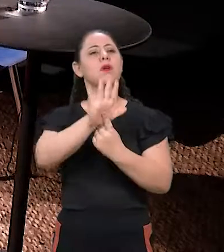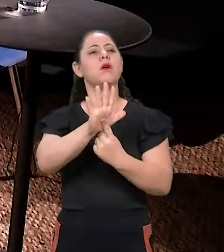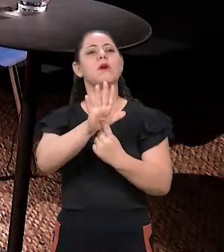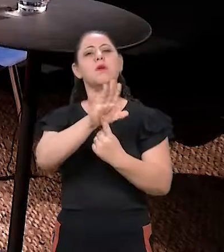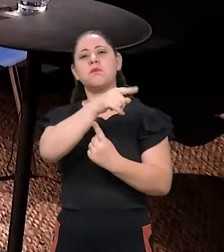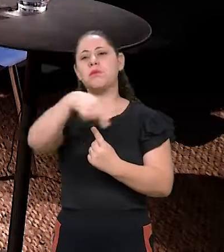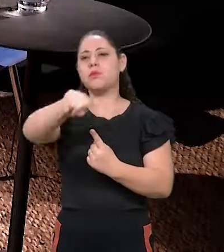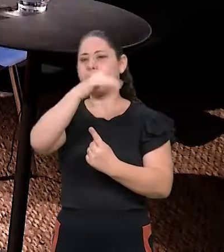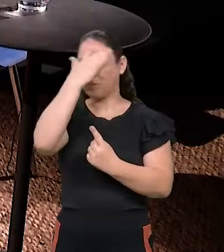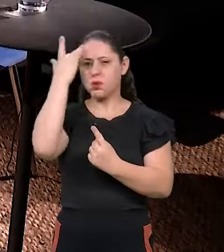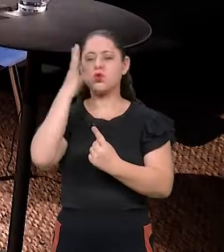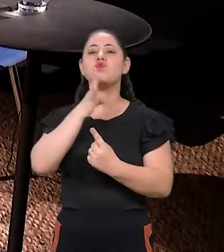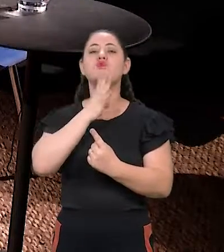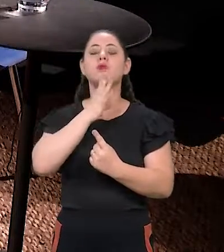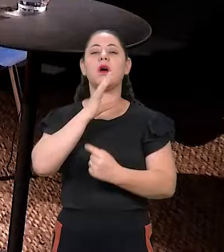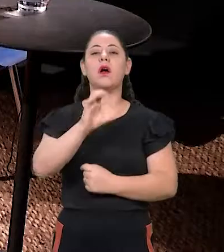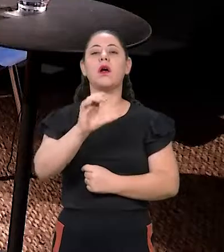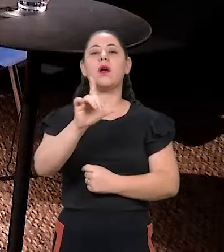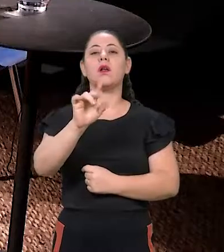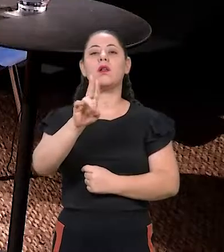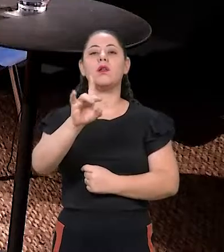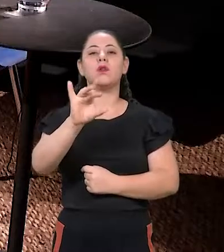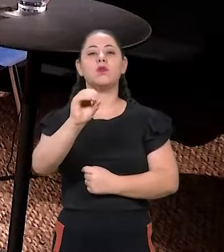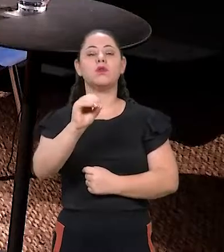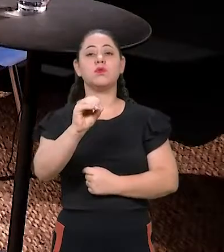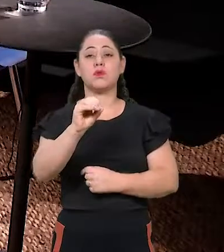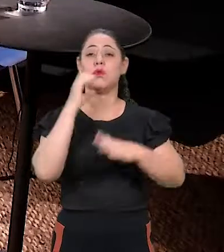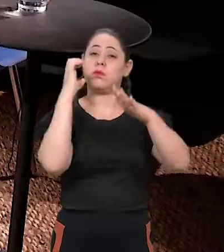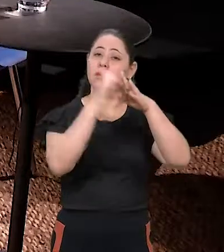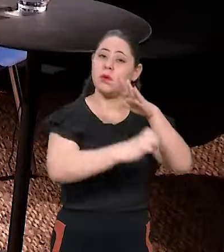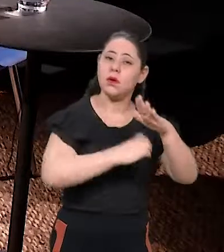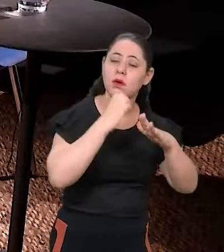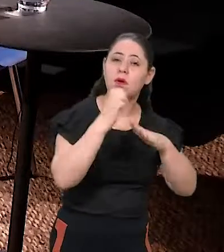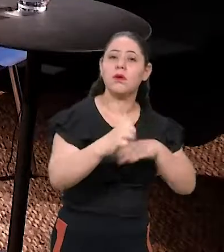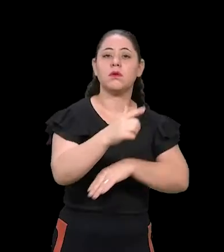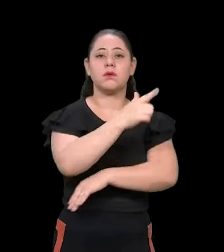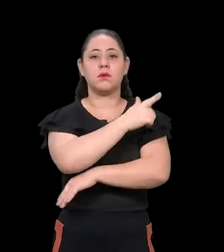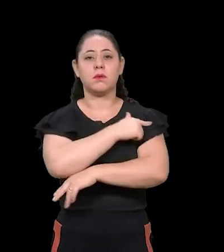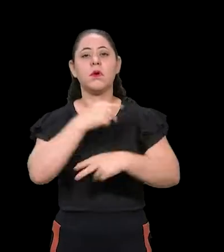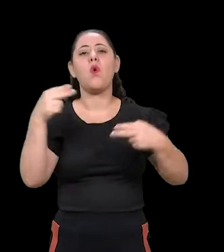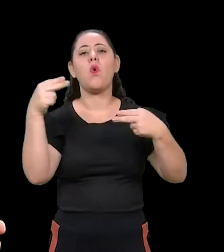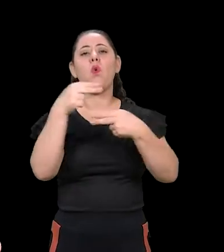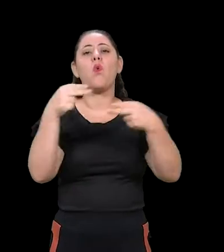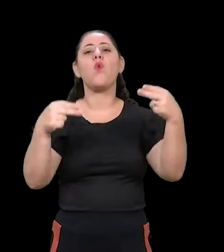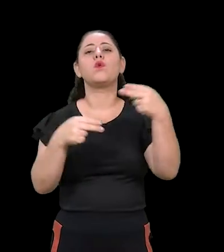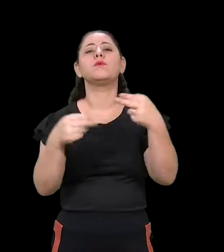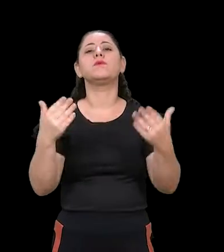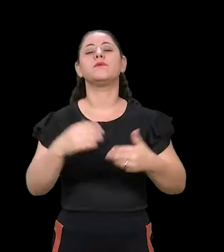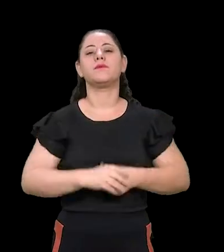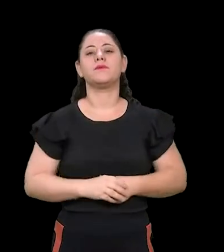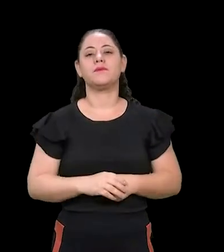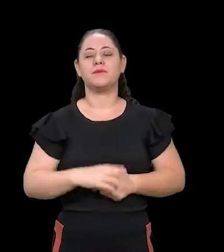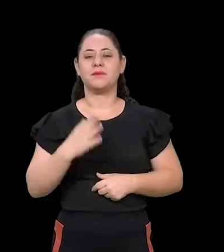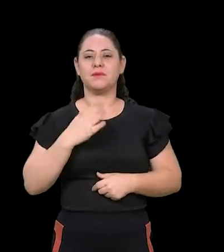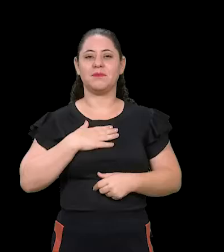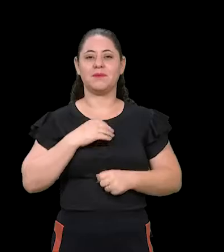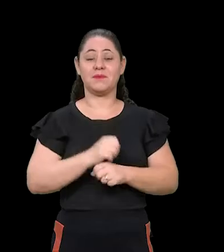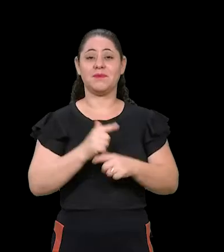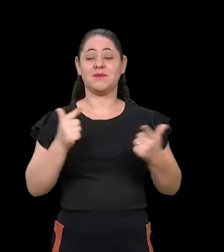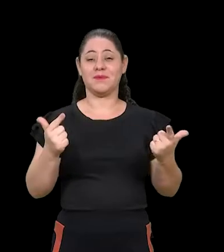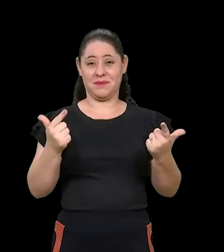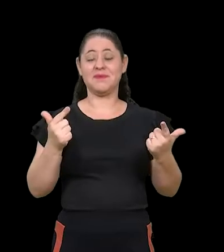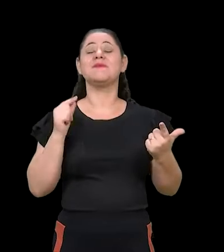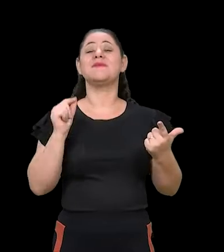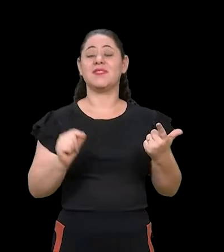Cláudio, além do empresário, superintendente do Sebrae. A minha sorte é candidata era a Rose, tá? Que